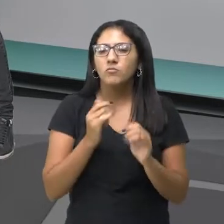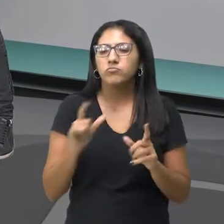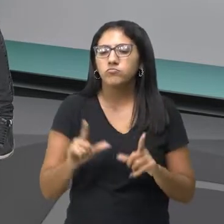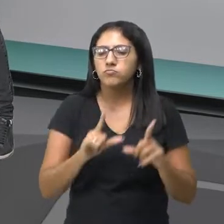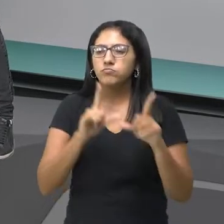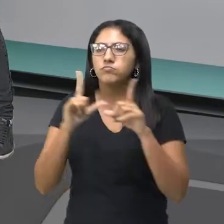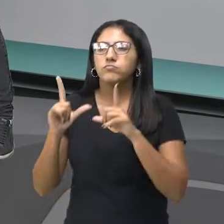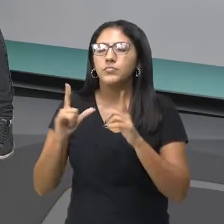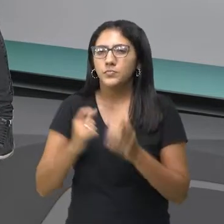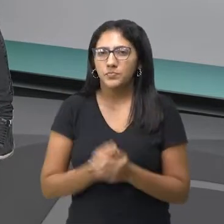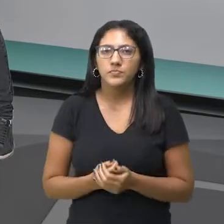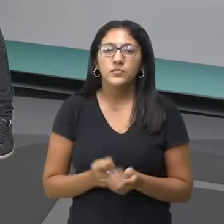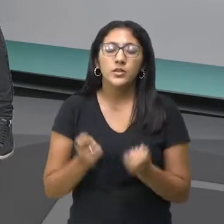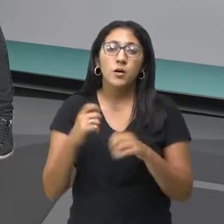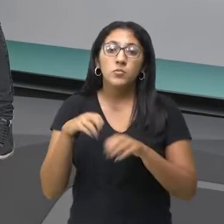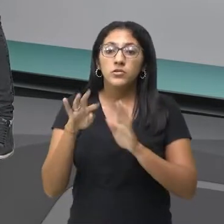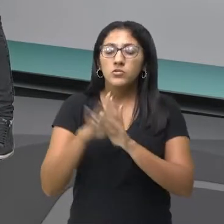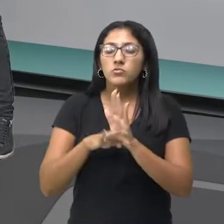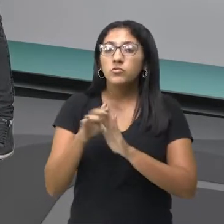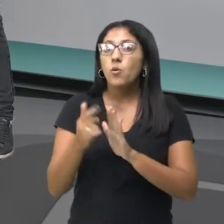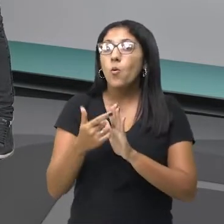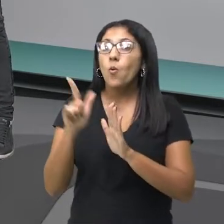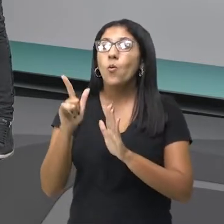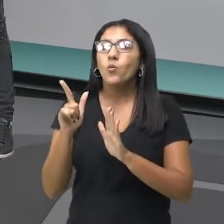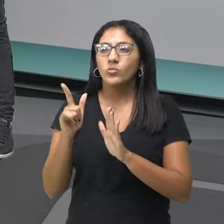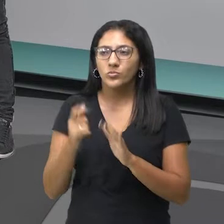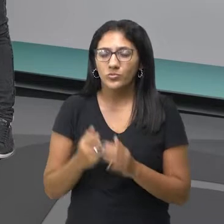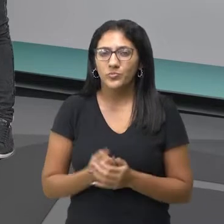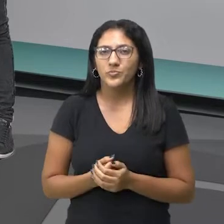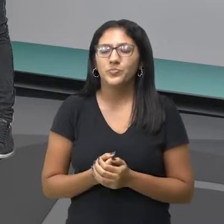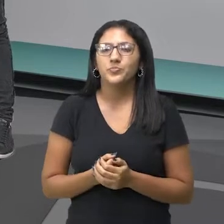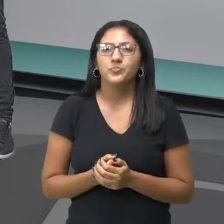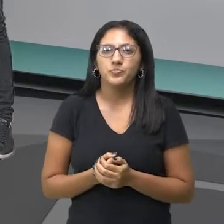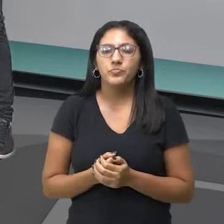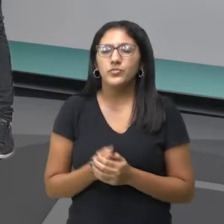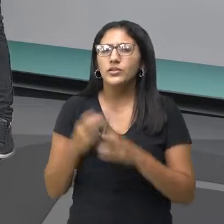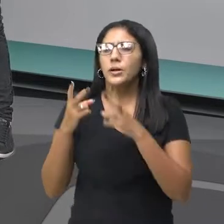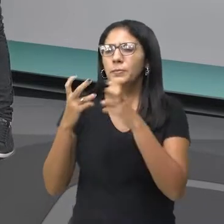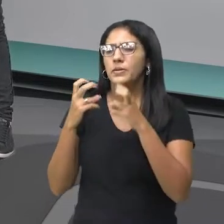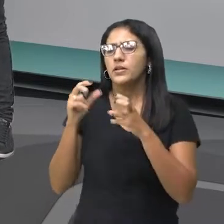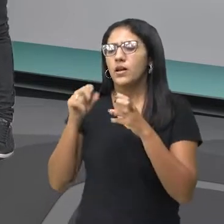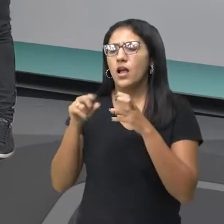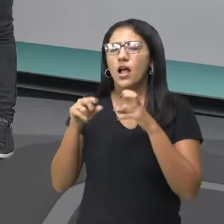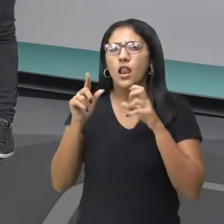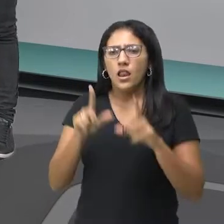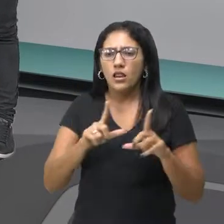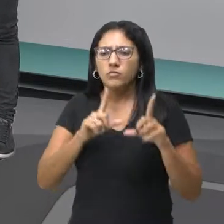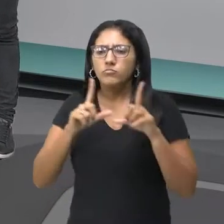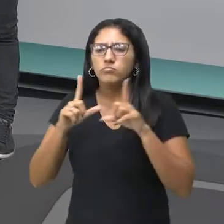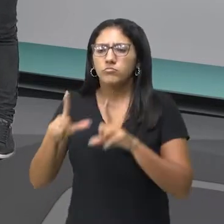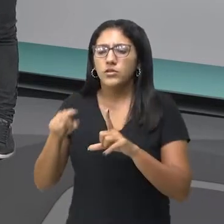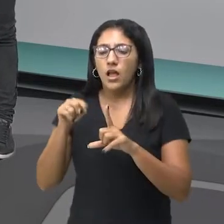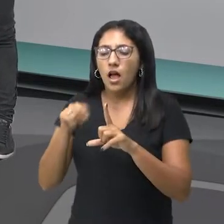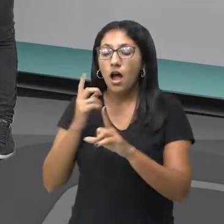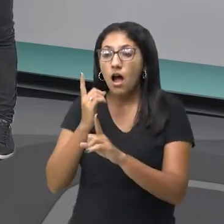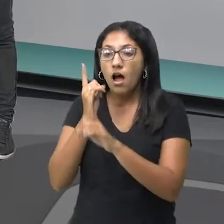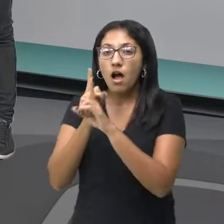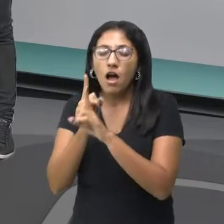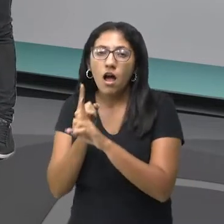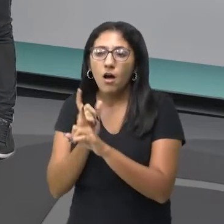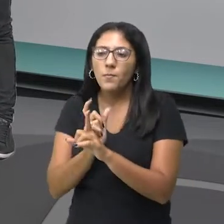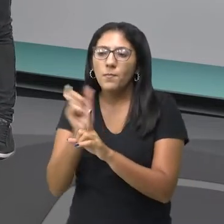só, por exemplo, posso ir lá para aquele outro texto ao lado, certo? E percebo que lá eu posso encontrar o significado